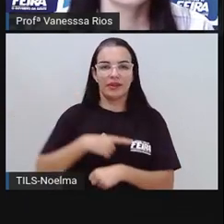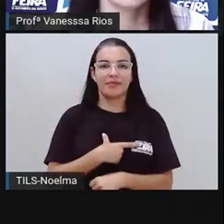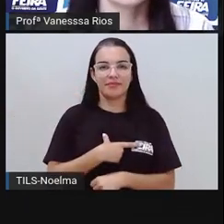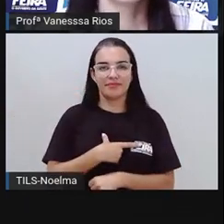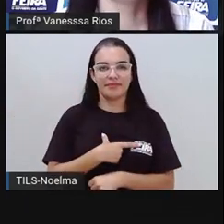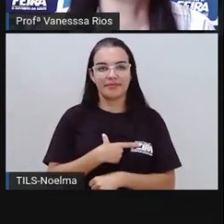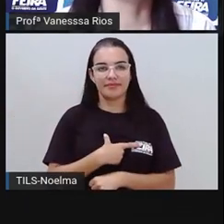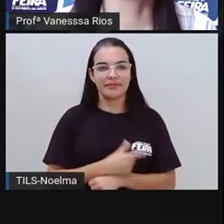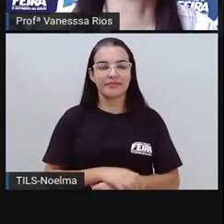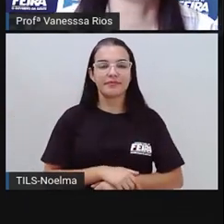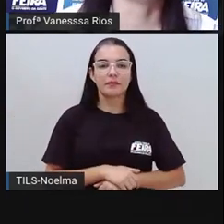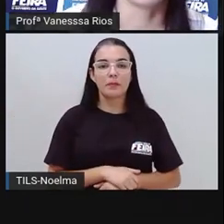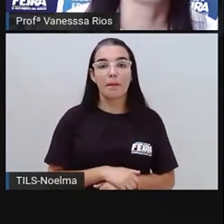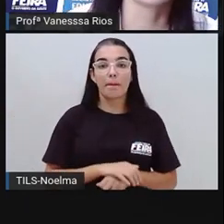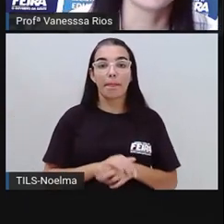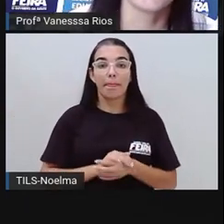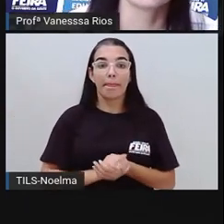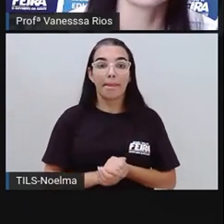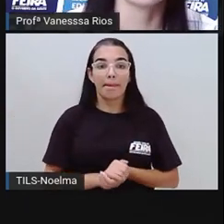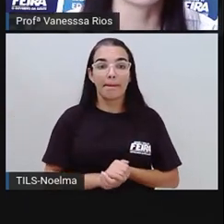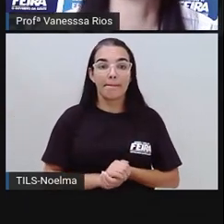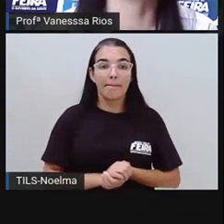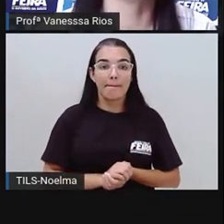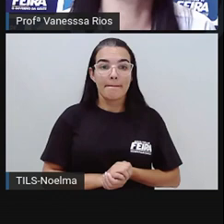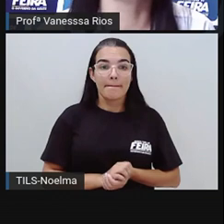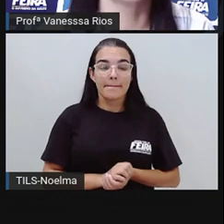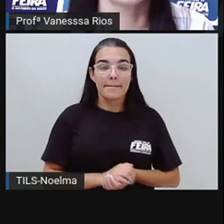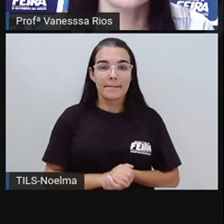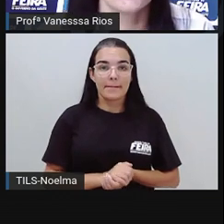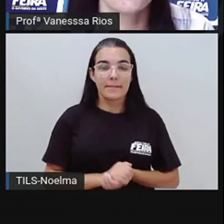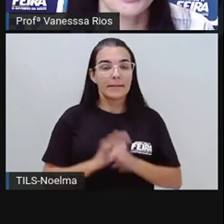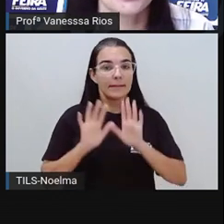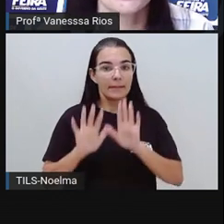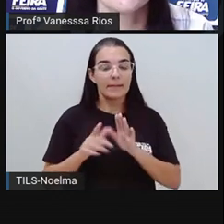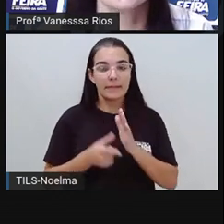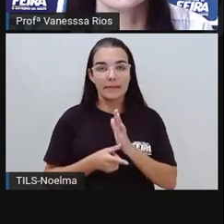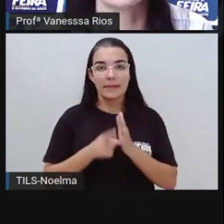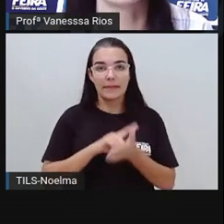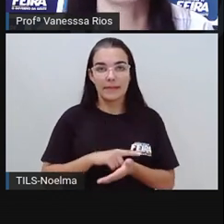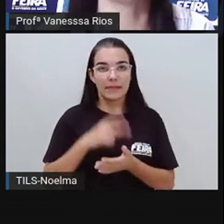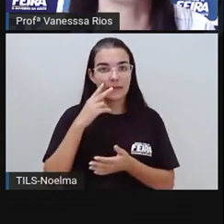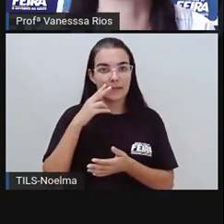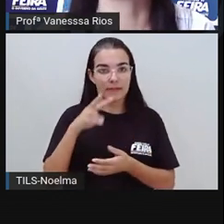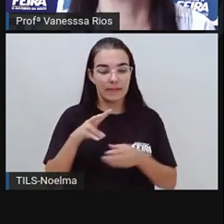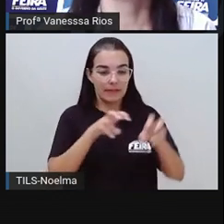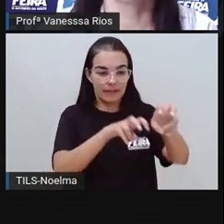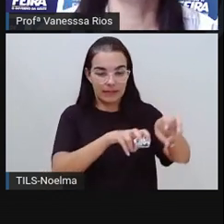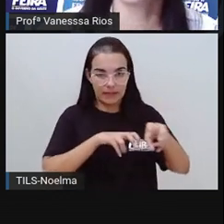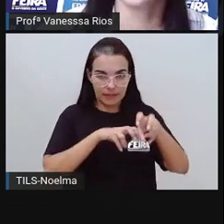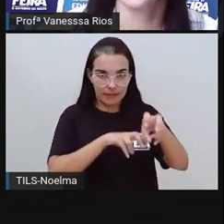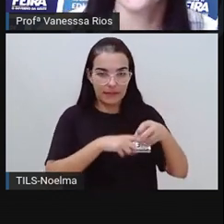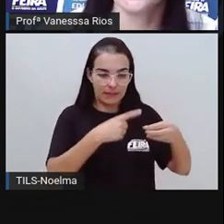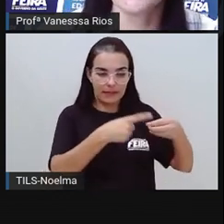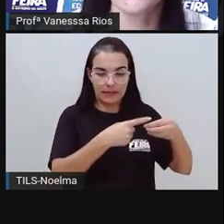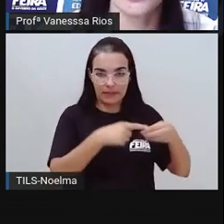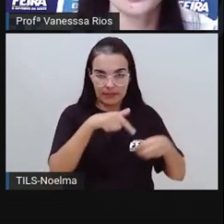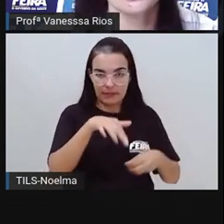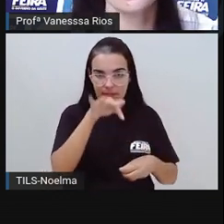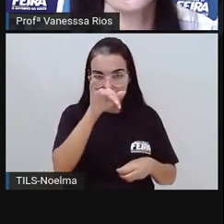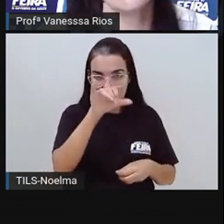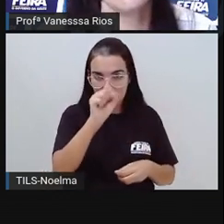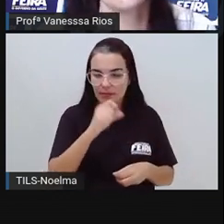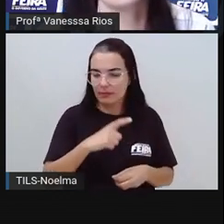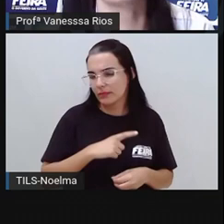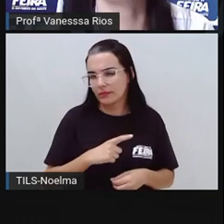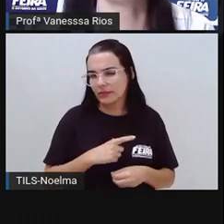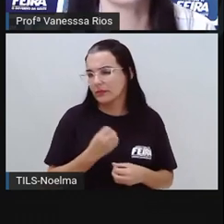E aí, antes de observarmos em relação aos distritos de Feira de Santana, entendermos quantos distritos Feira de